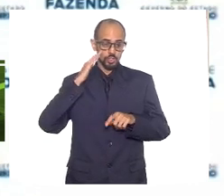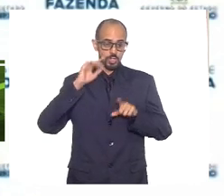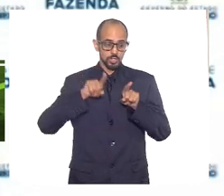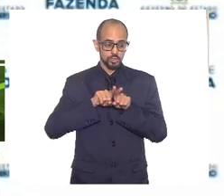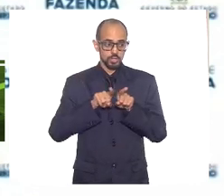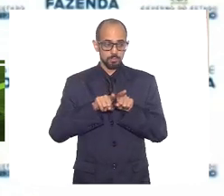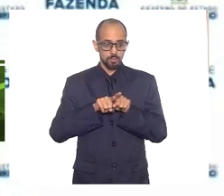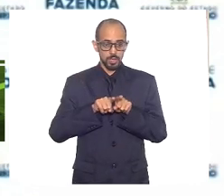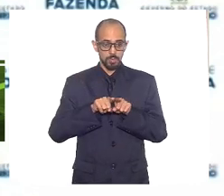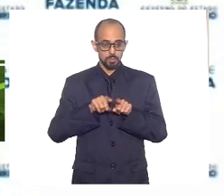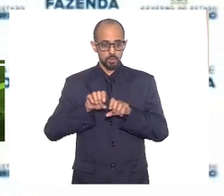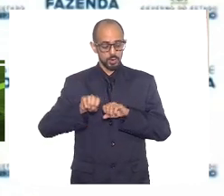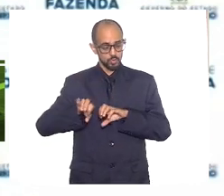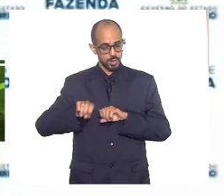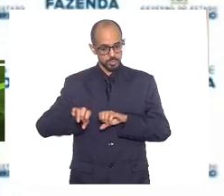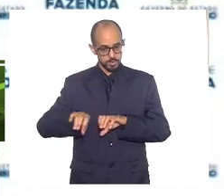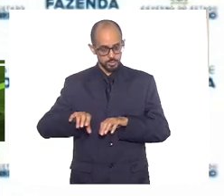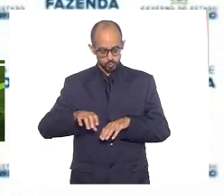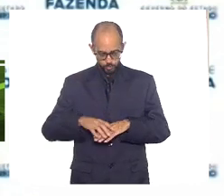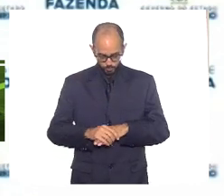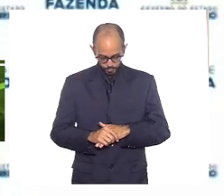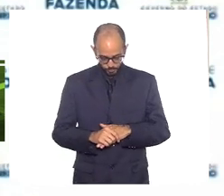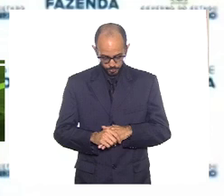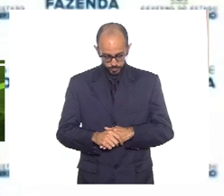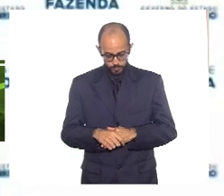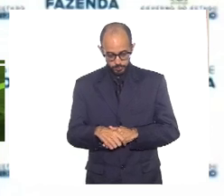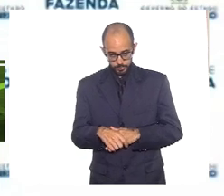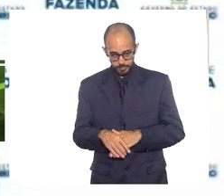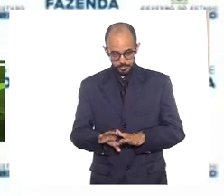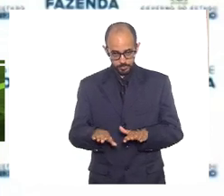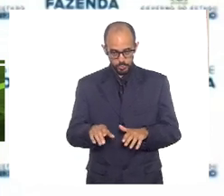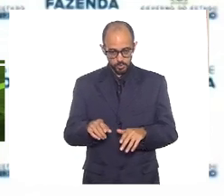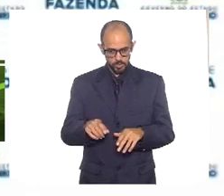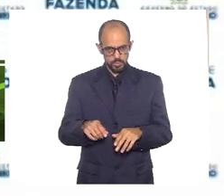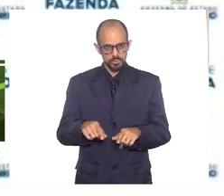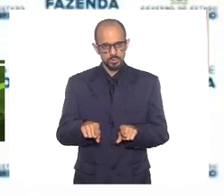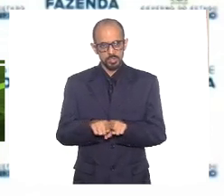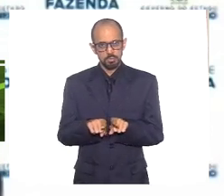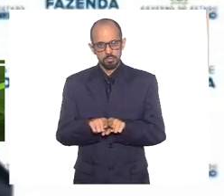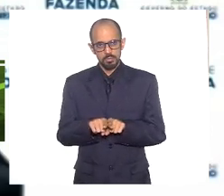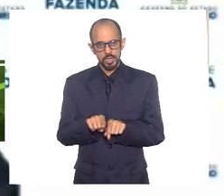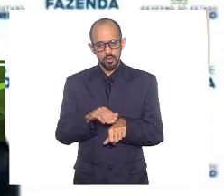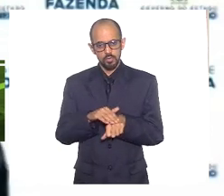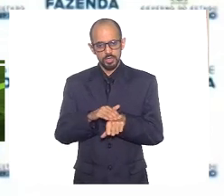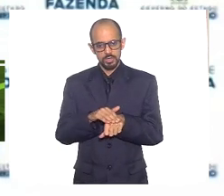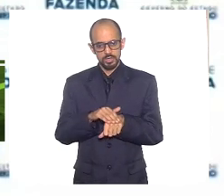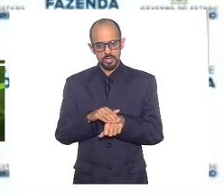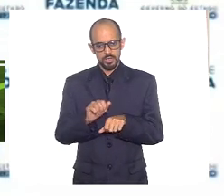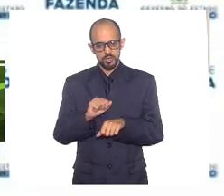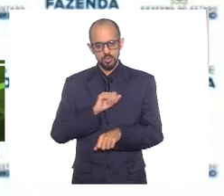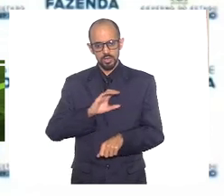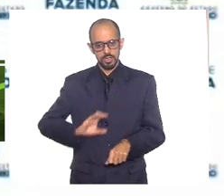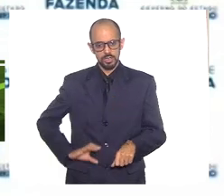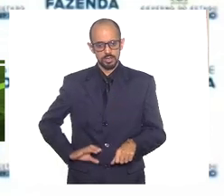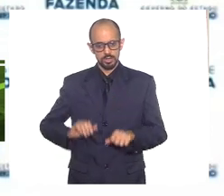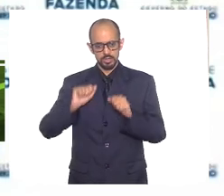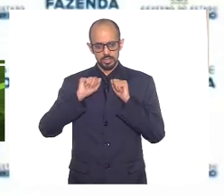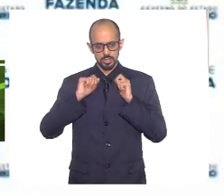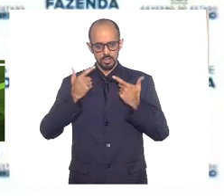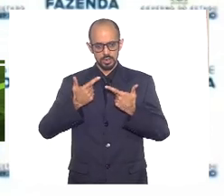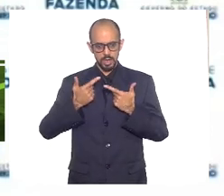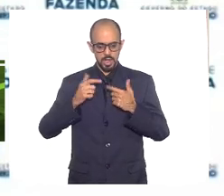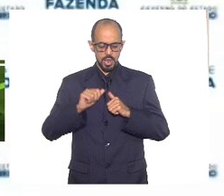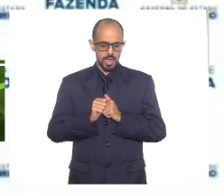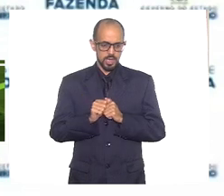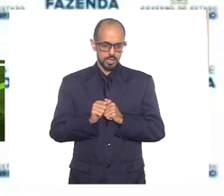educação. E outro dia, conversando com o presidente da Assembleia, André Siciliano, abordei essa